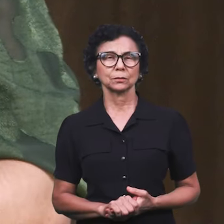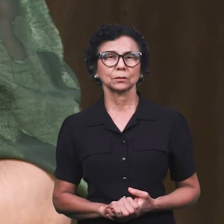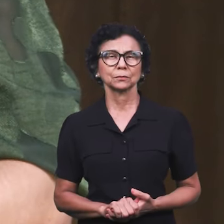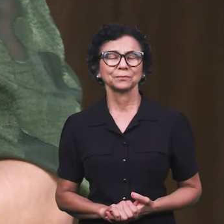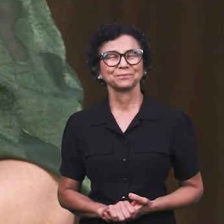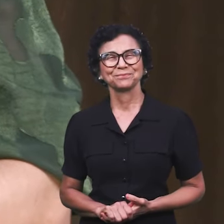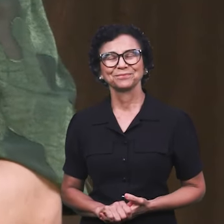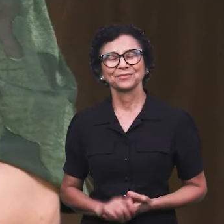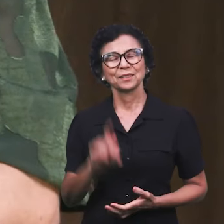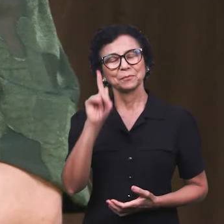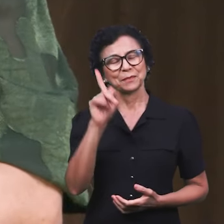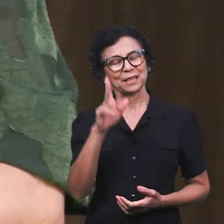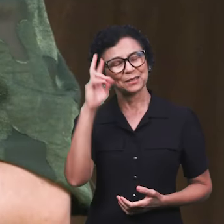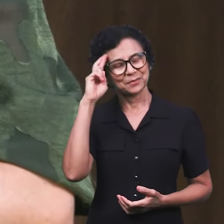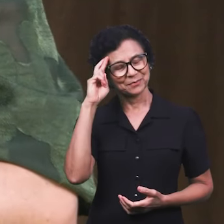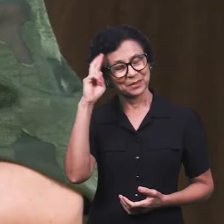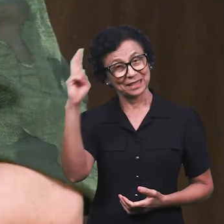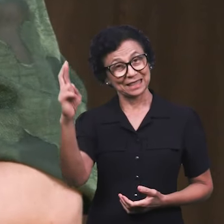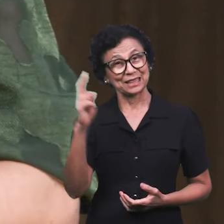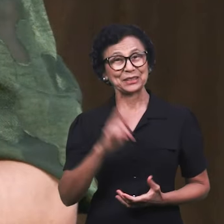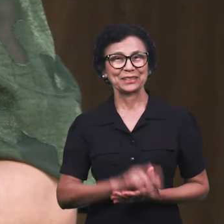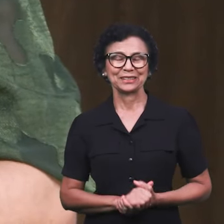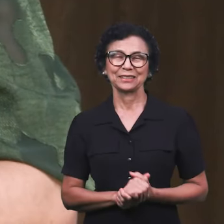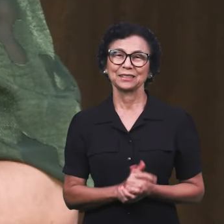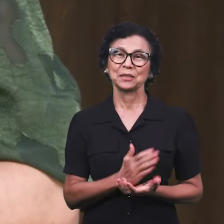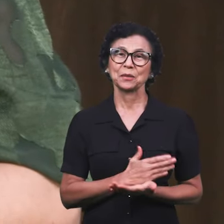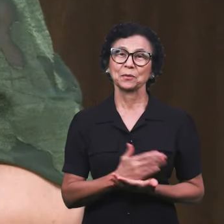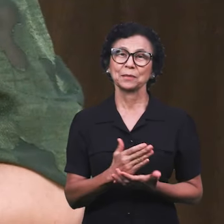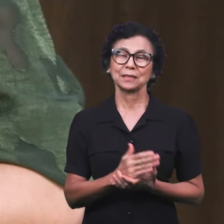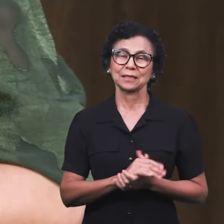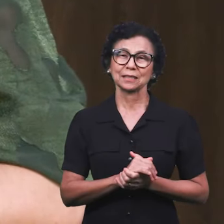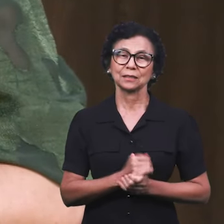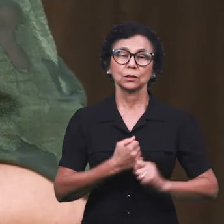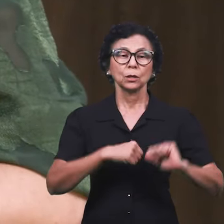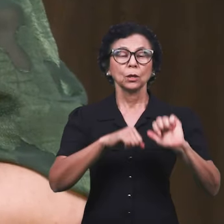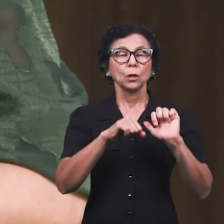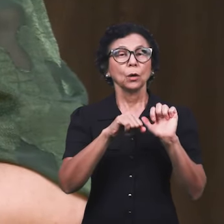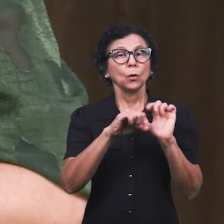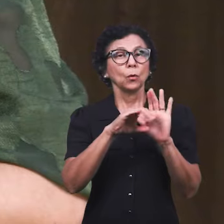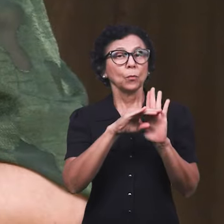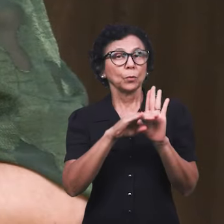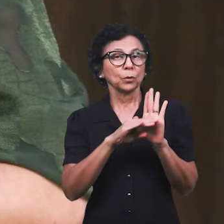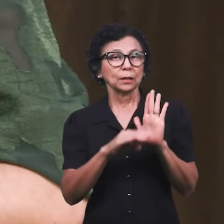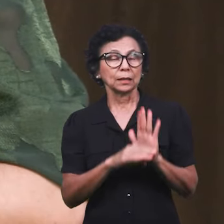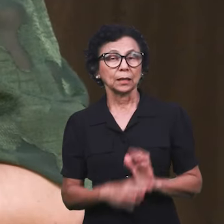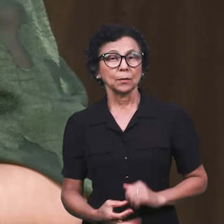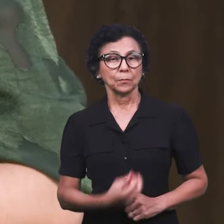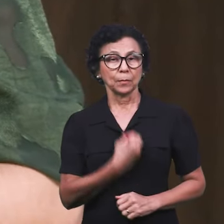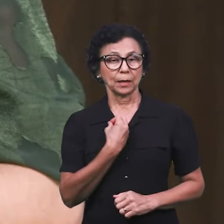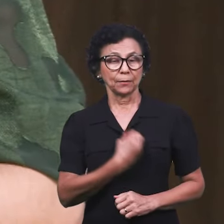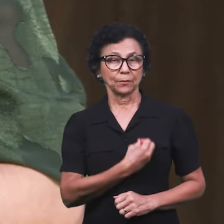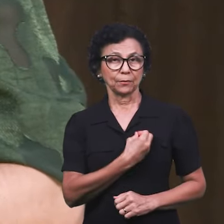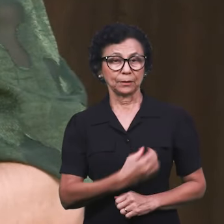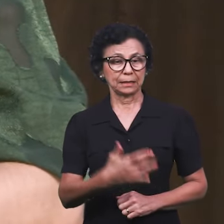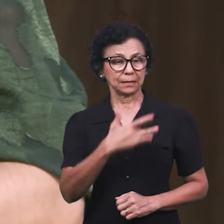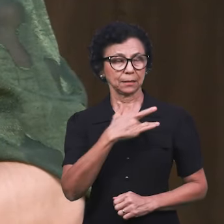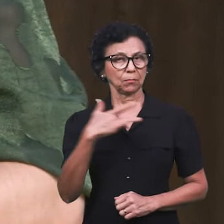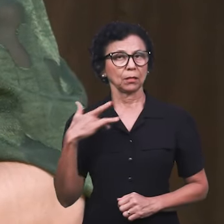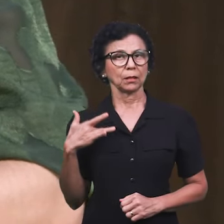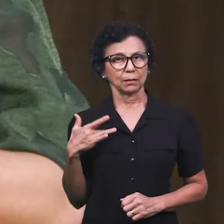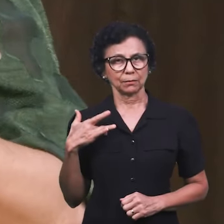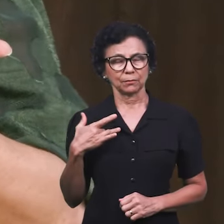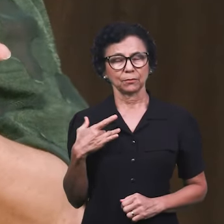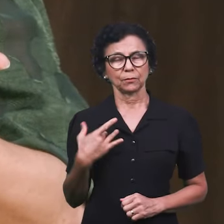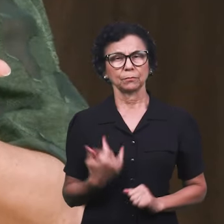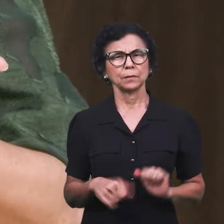A paz do Senhor, estamos começando mais um episódio do programa Viver com Saúde. Um programa da TV